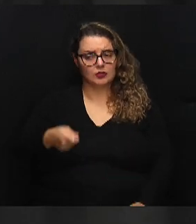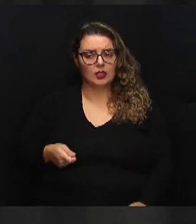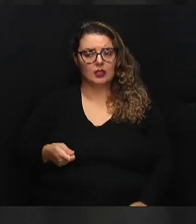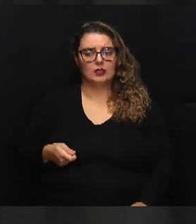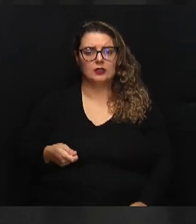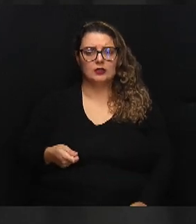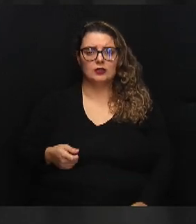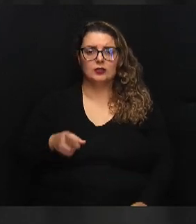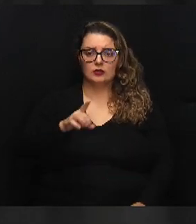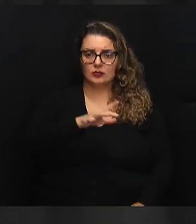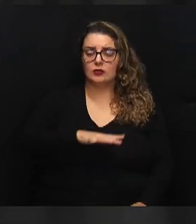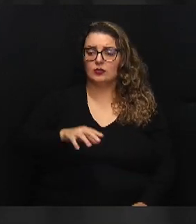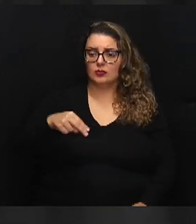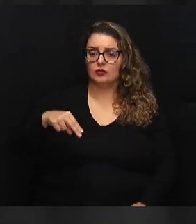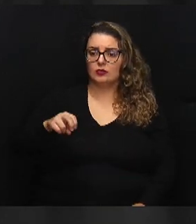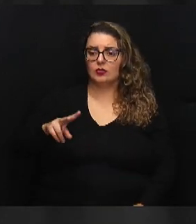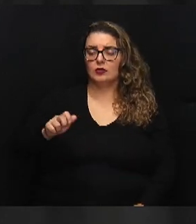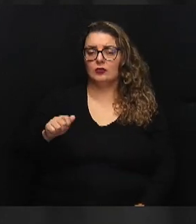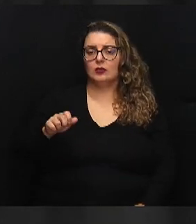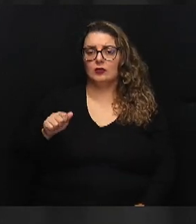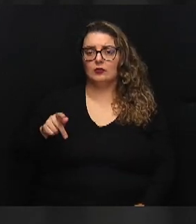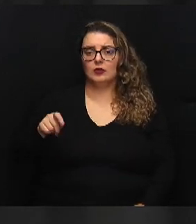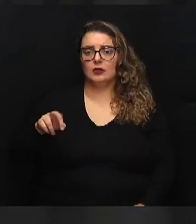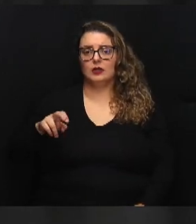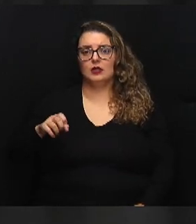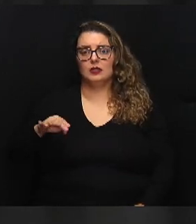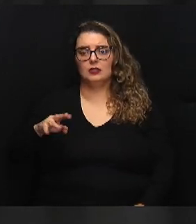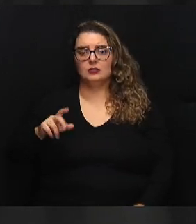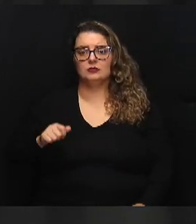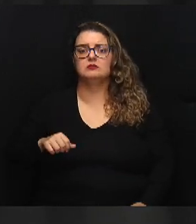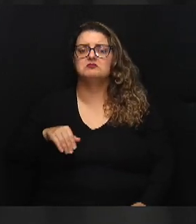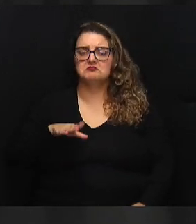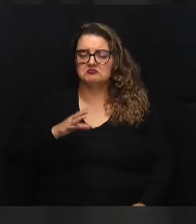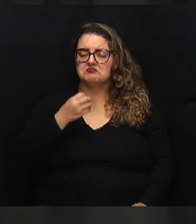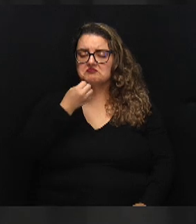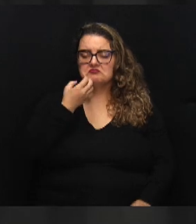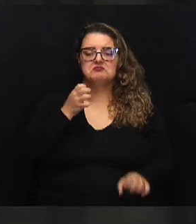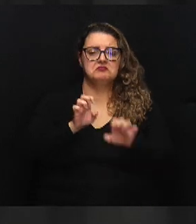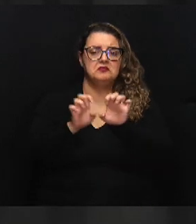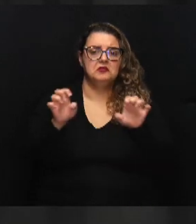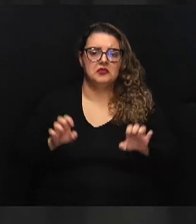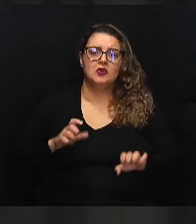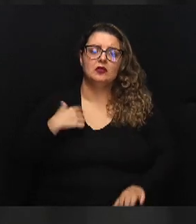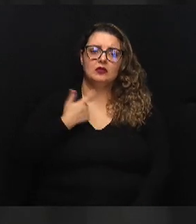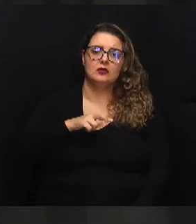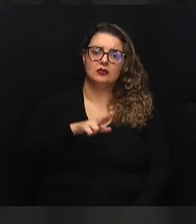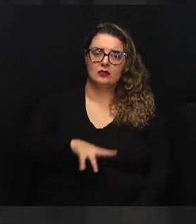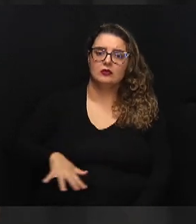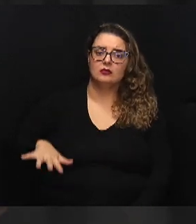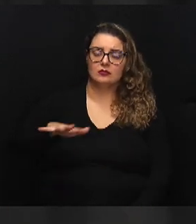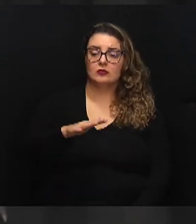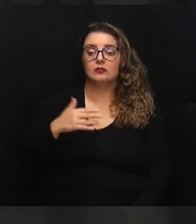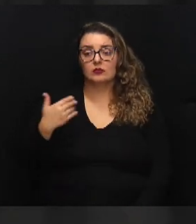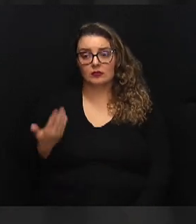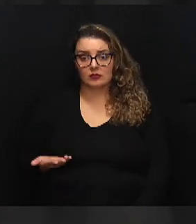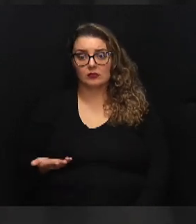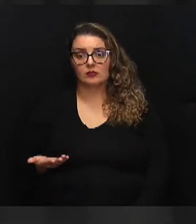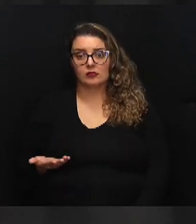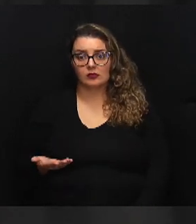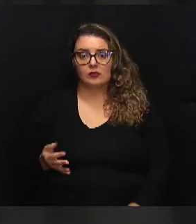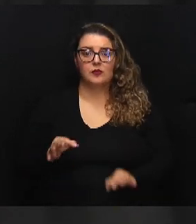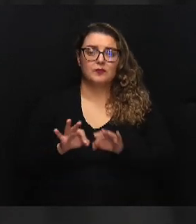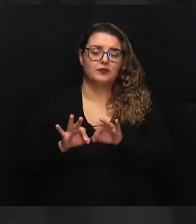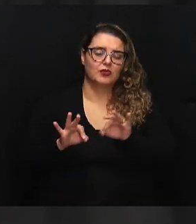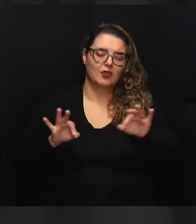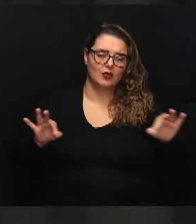o distrito de Nova Aparecida é um dos distritos mais bem estruturados da nossa região. Embora ele está bem afastado